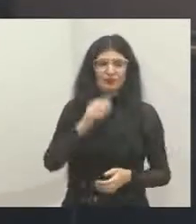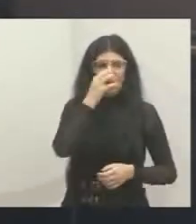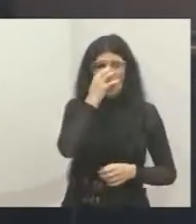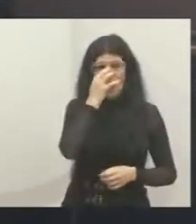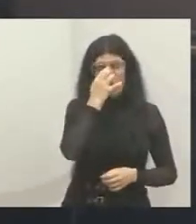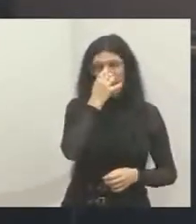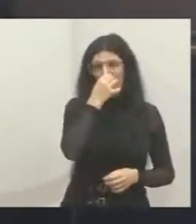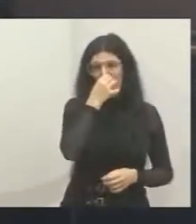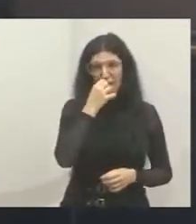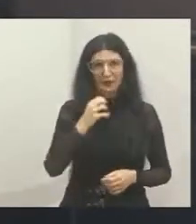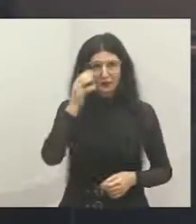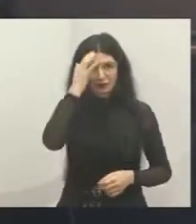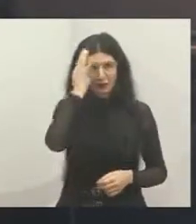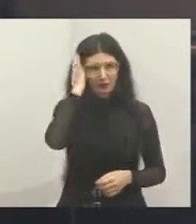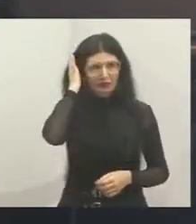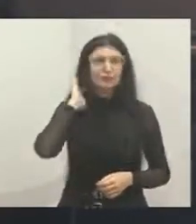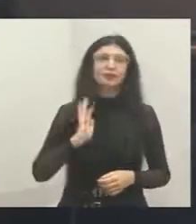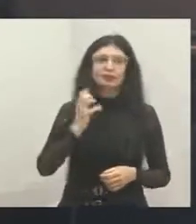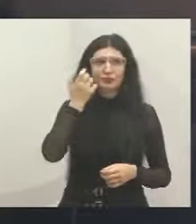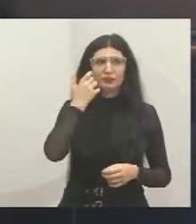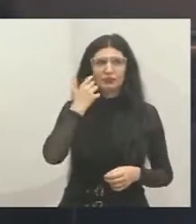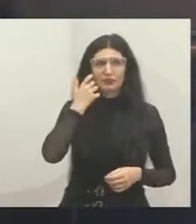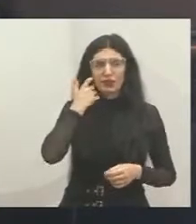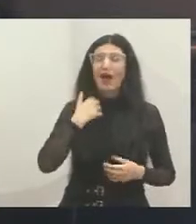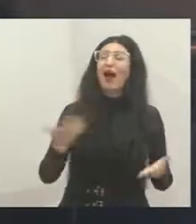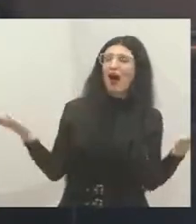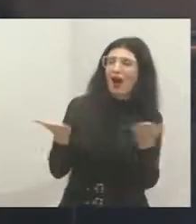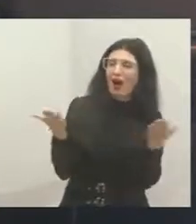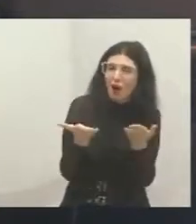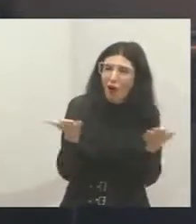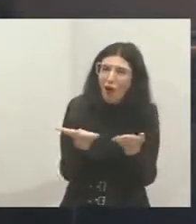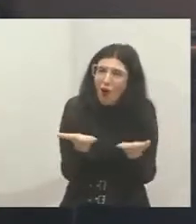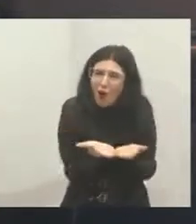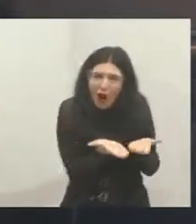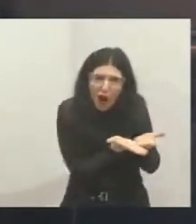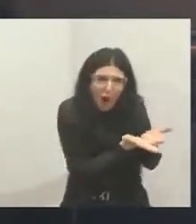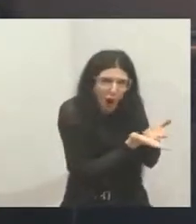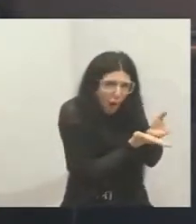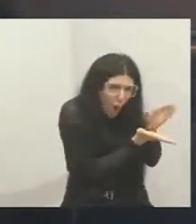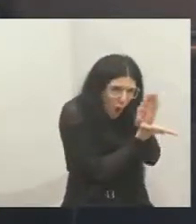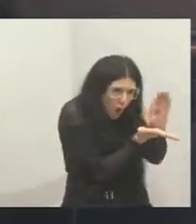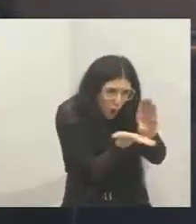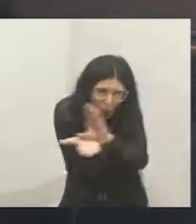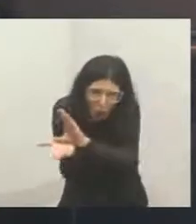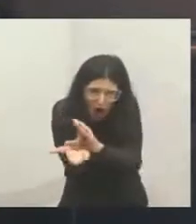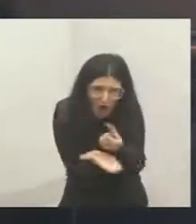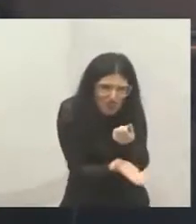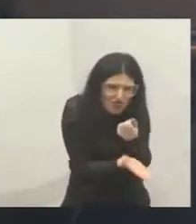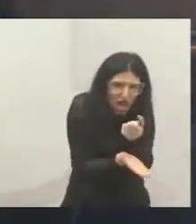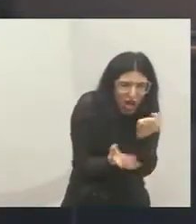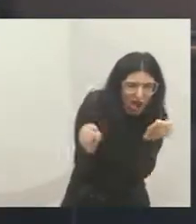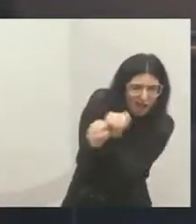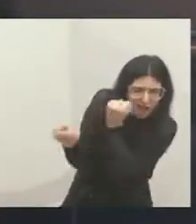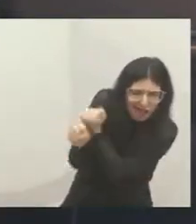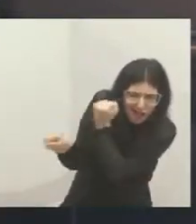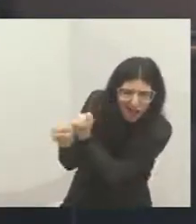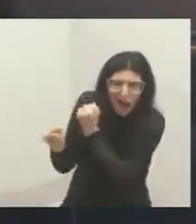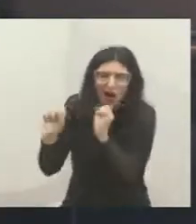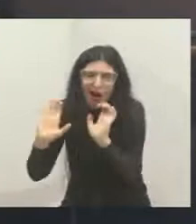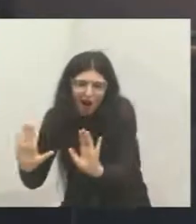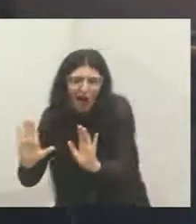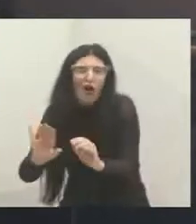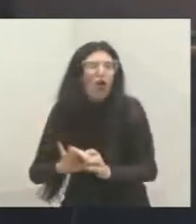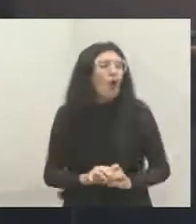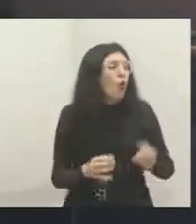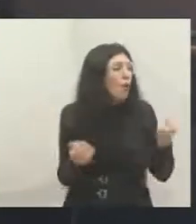uma limpa. Bom, agora sobrou dinheiro, né? Sobrou dinheiro para fazer uma estrada, sobrou dinheiro para comprar equipamento